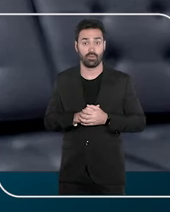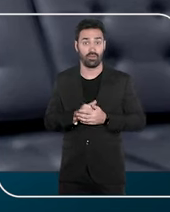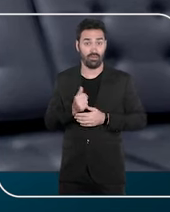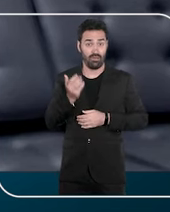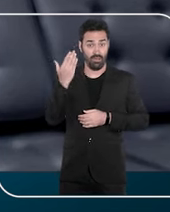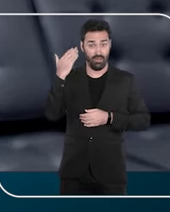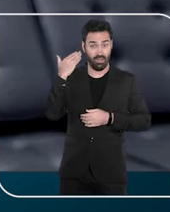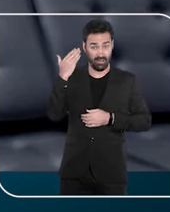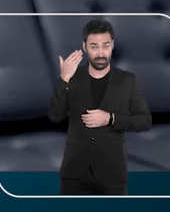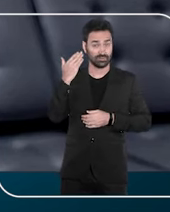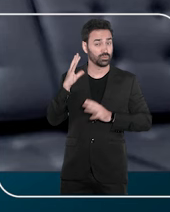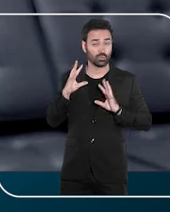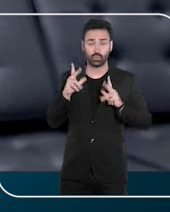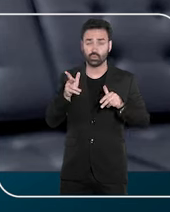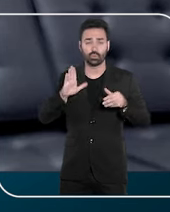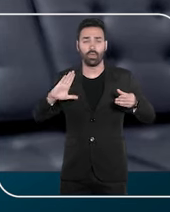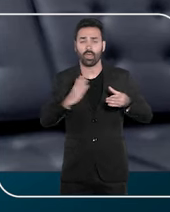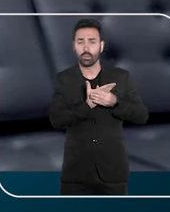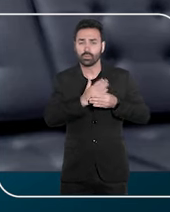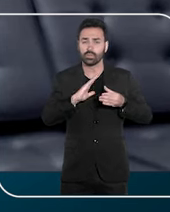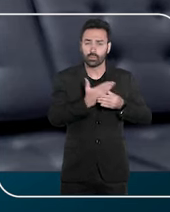encaminhados ao Supremo Tribunal Federal, quer